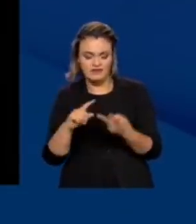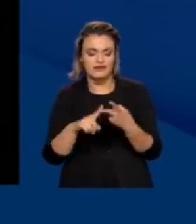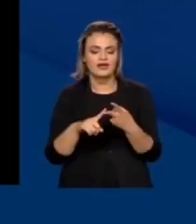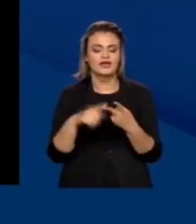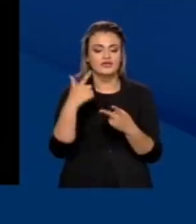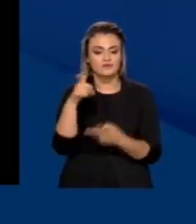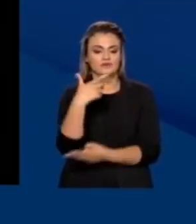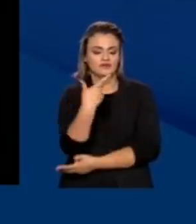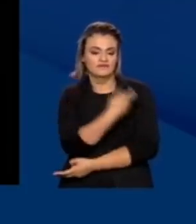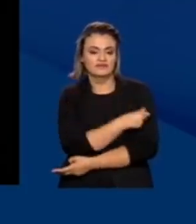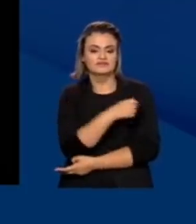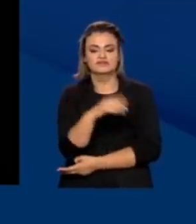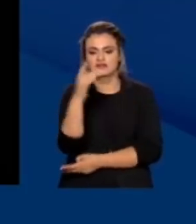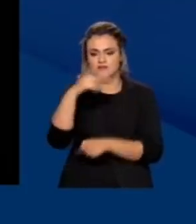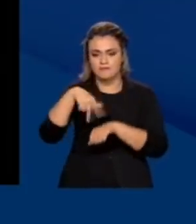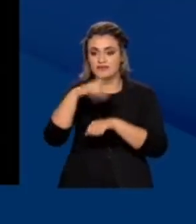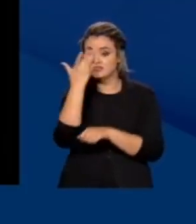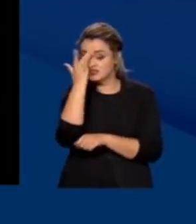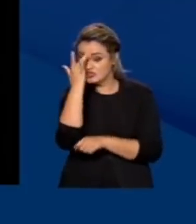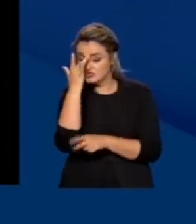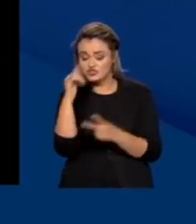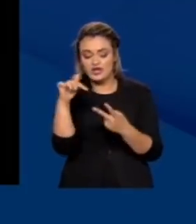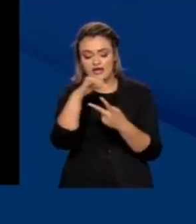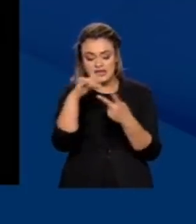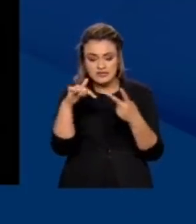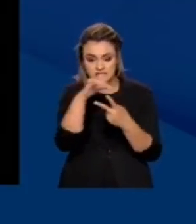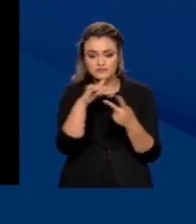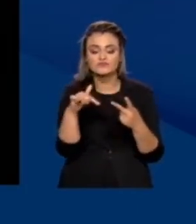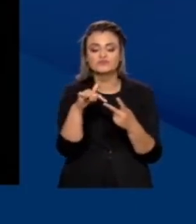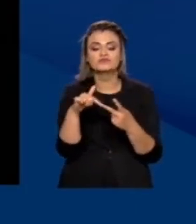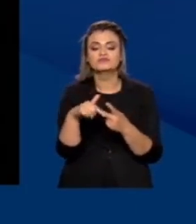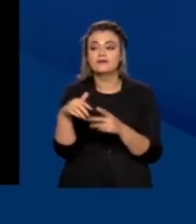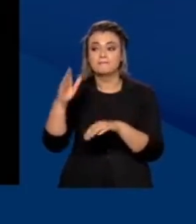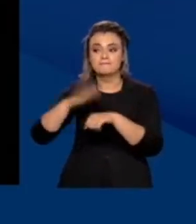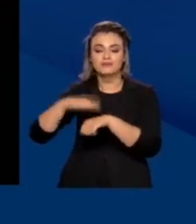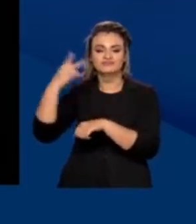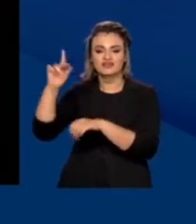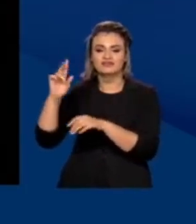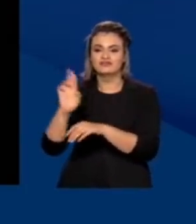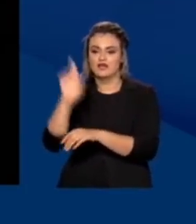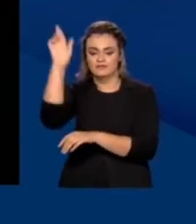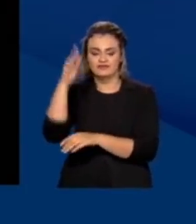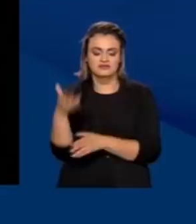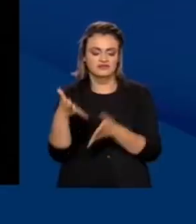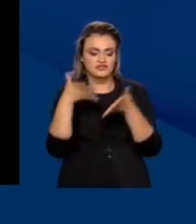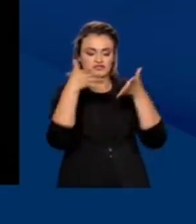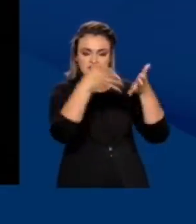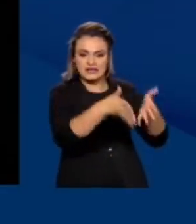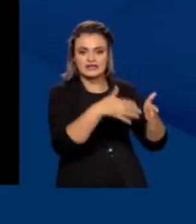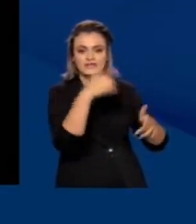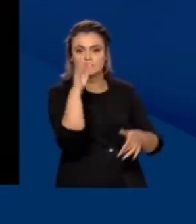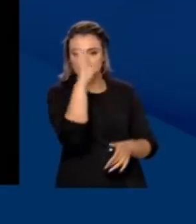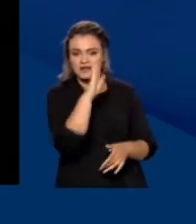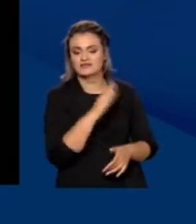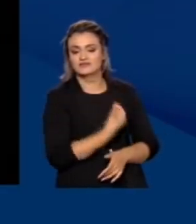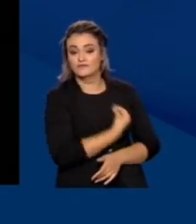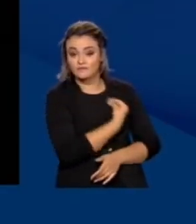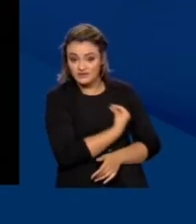Bharat Biotech, indiana, foram feitas por intermédio de seus representantes oficiais no Brasil,